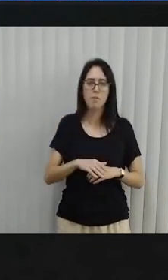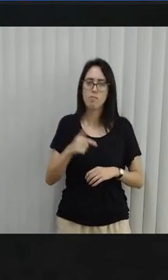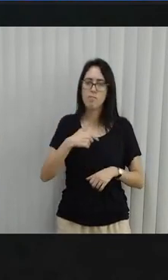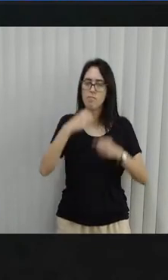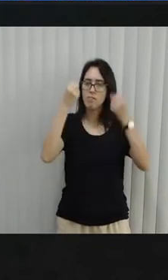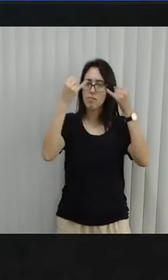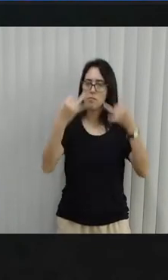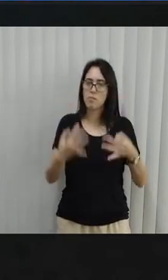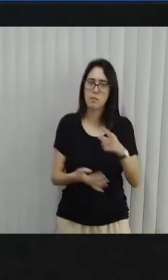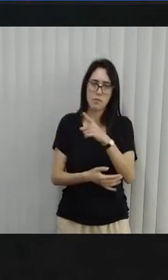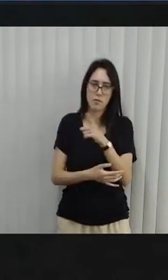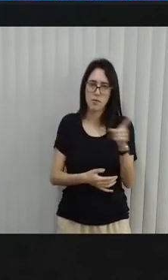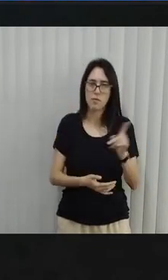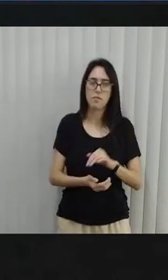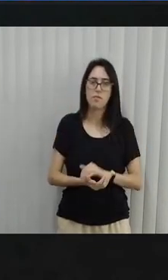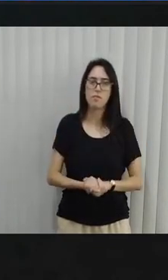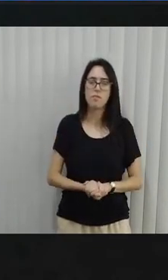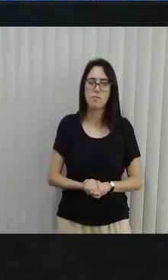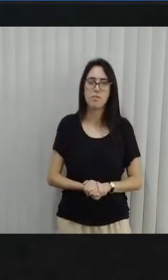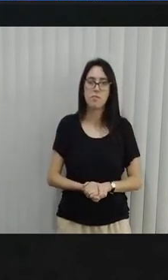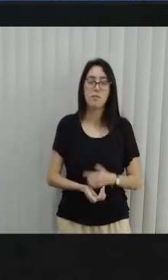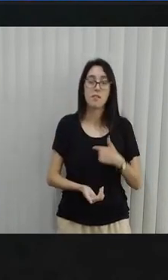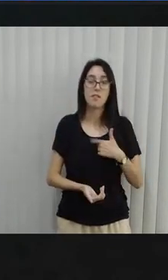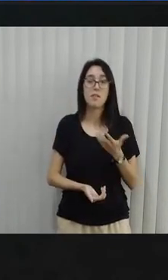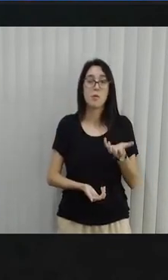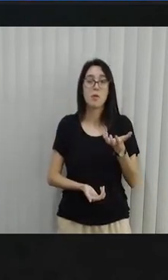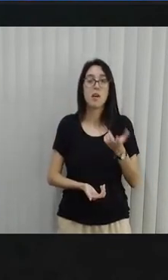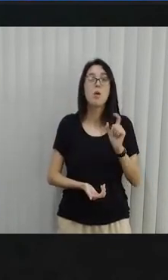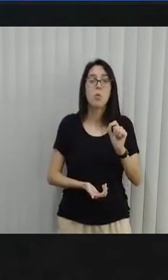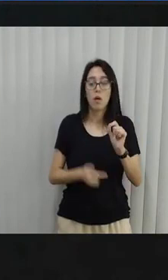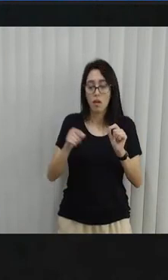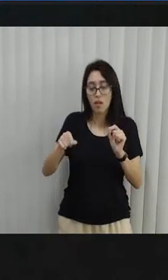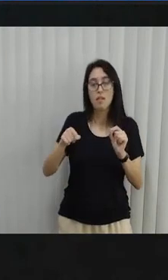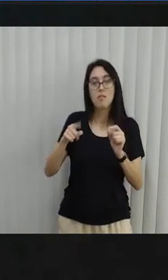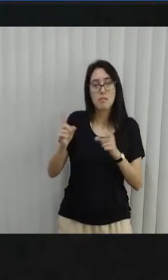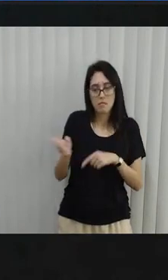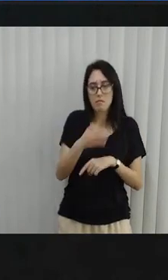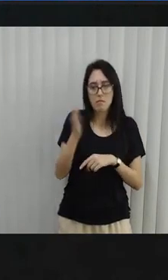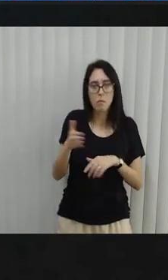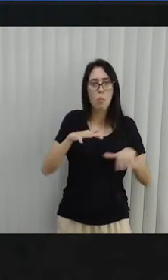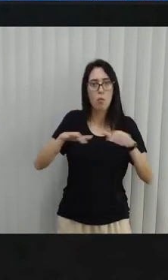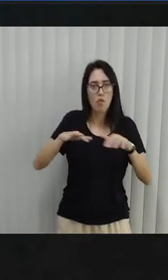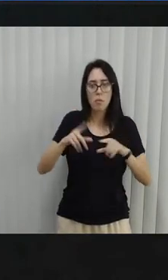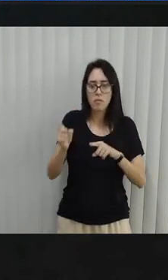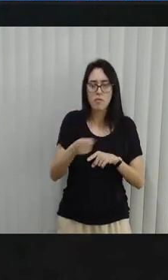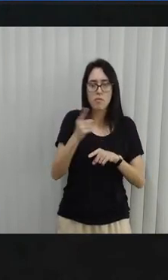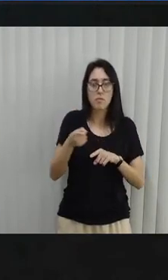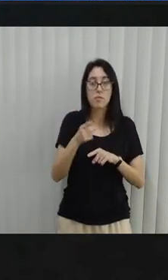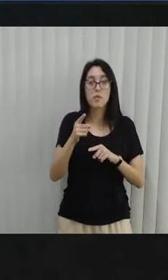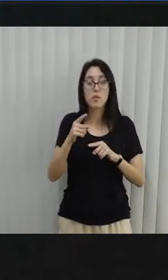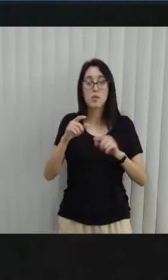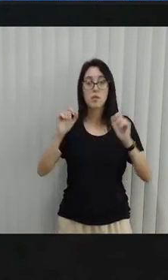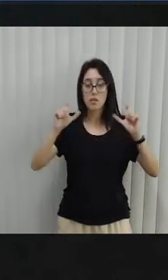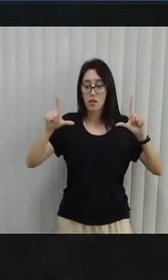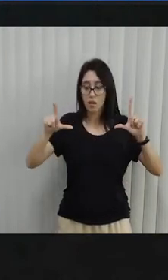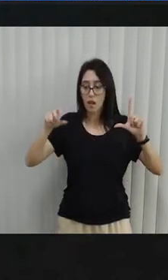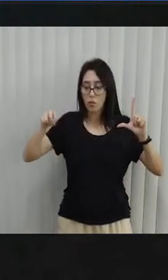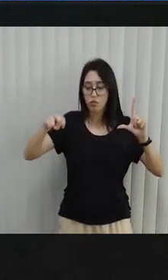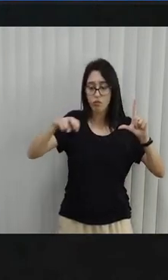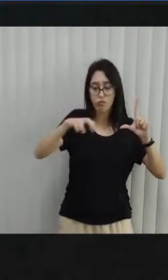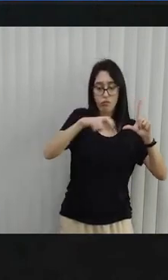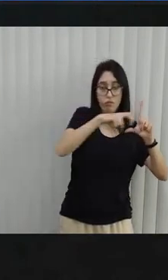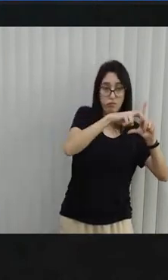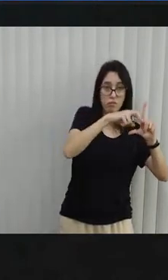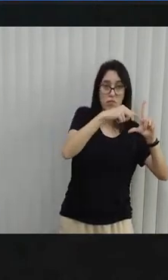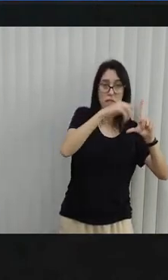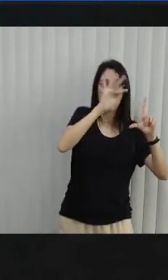para vocês. Eu vou fazer o seguinte, eu quero que ele fique andando, andando, andando, andando, andando. Quando ele chegar no outro cantinho da tela, ó, até colocar